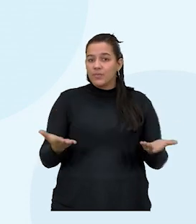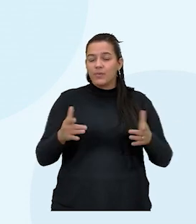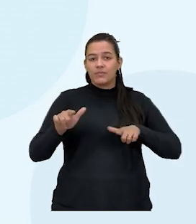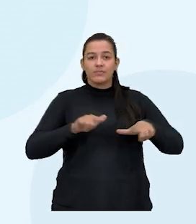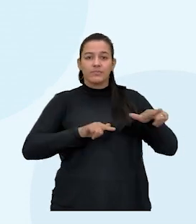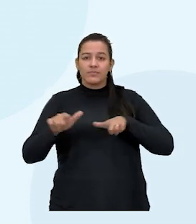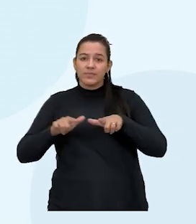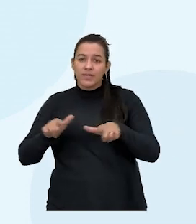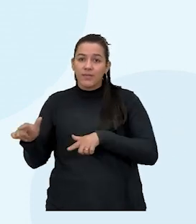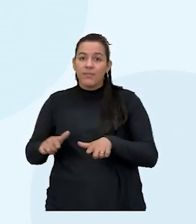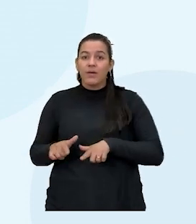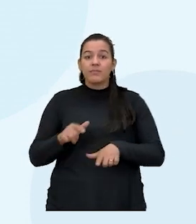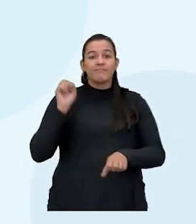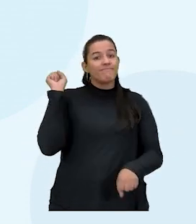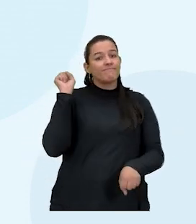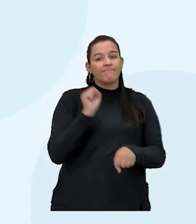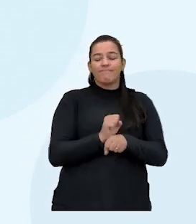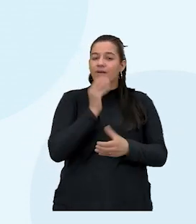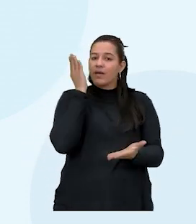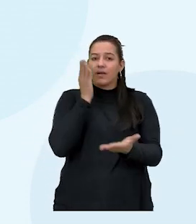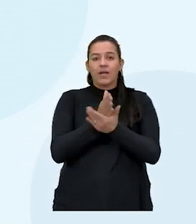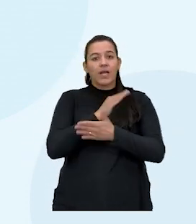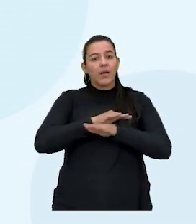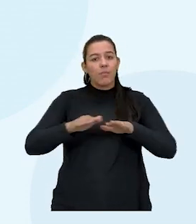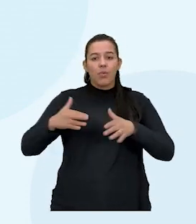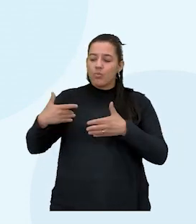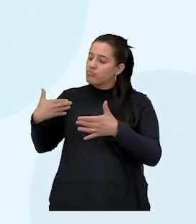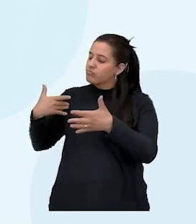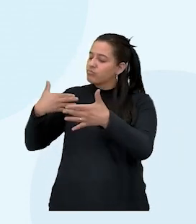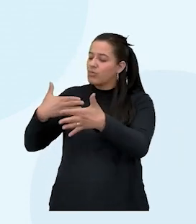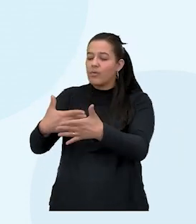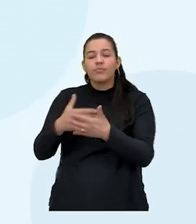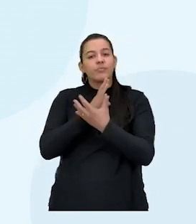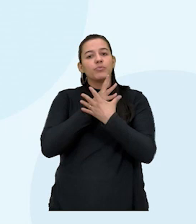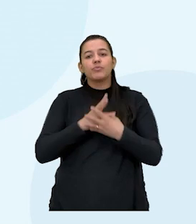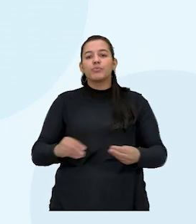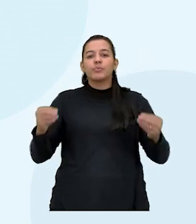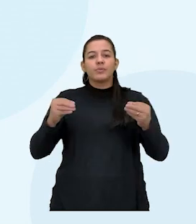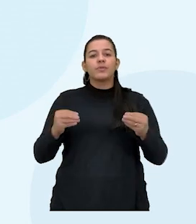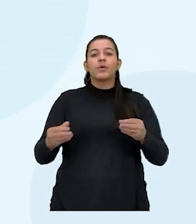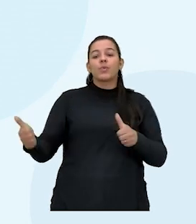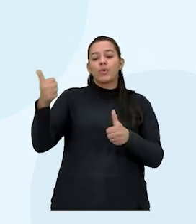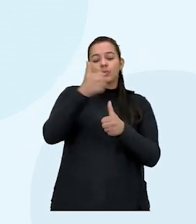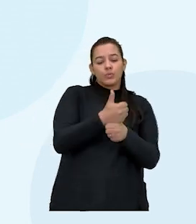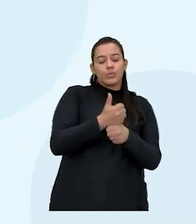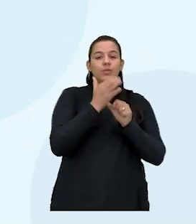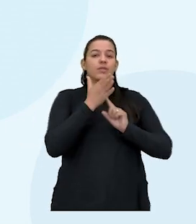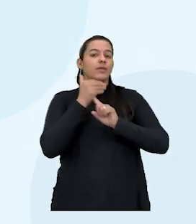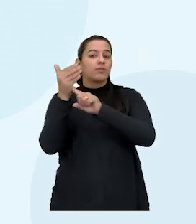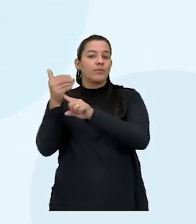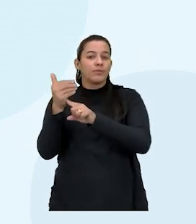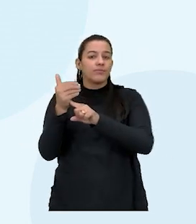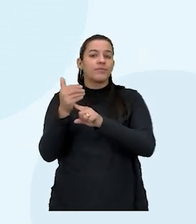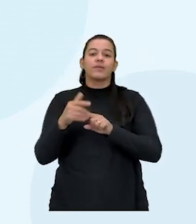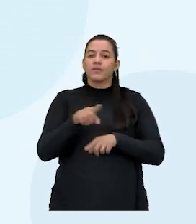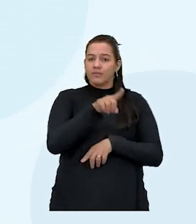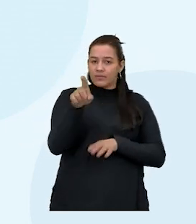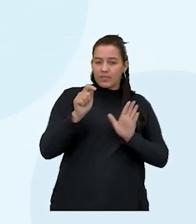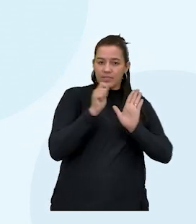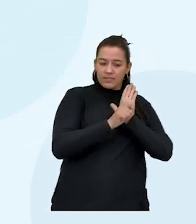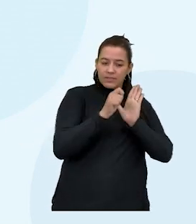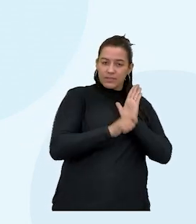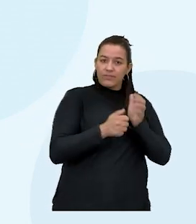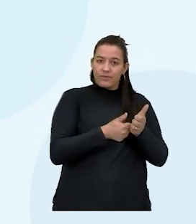trabalho deixou de existir com o passar do tempo com a introdução da tecnologia? Escreva no